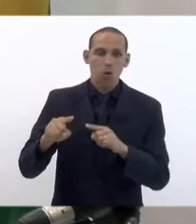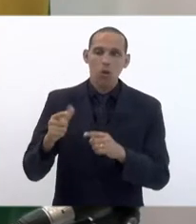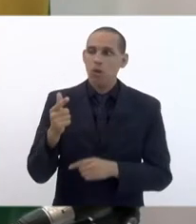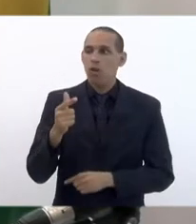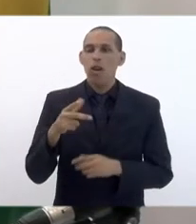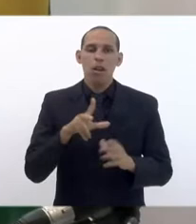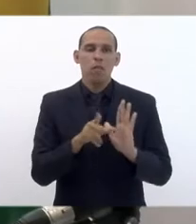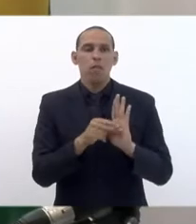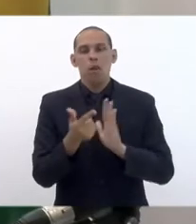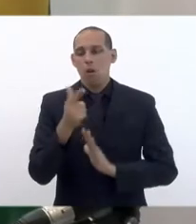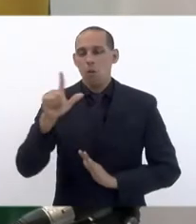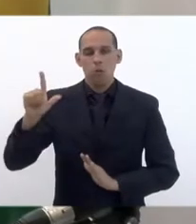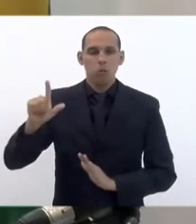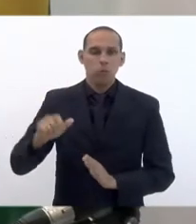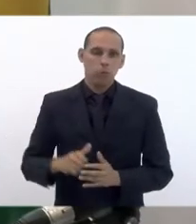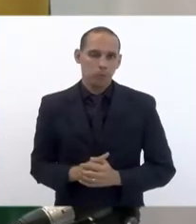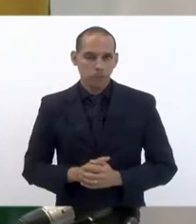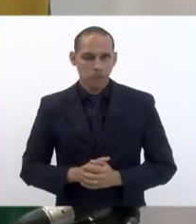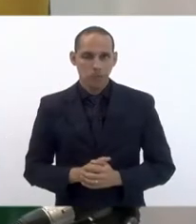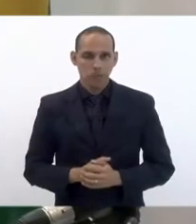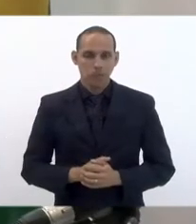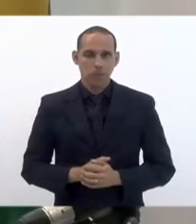demais emendas.